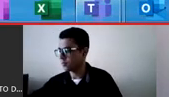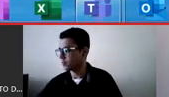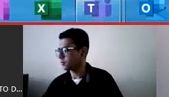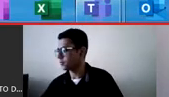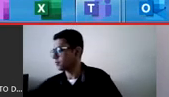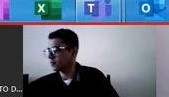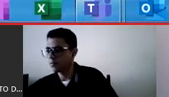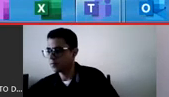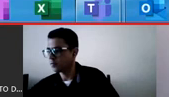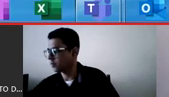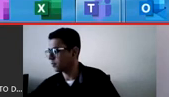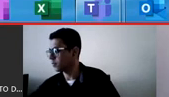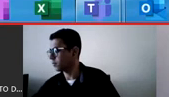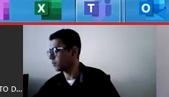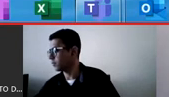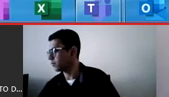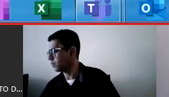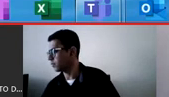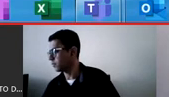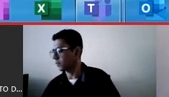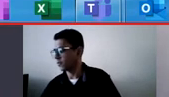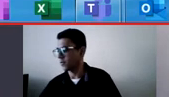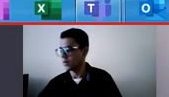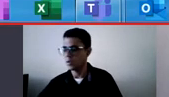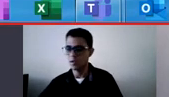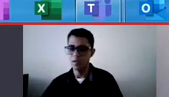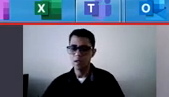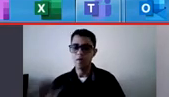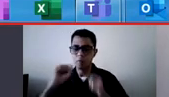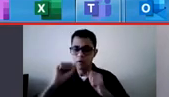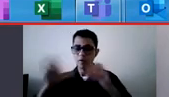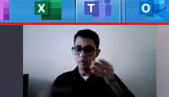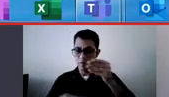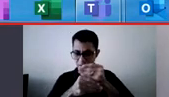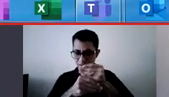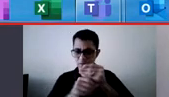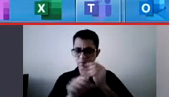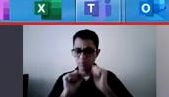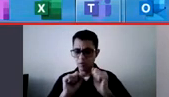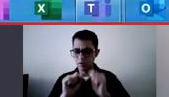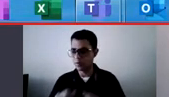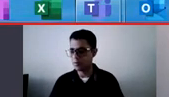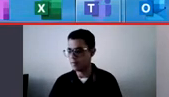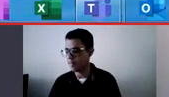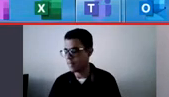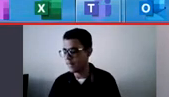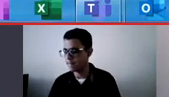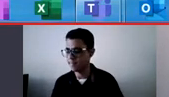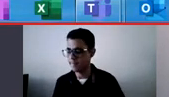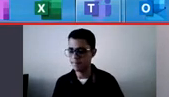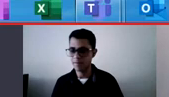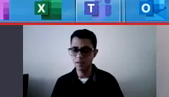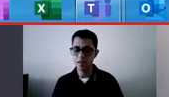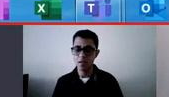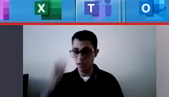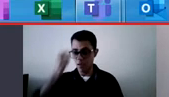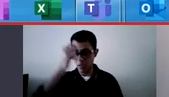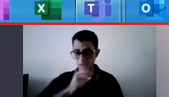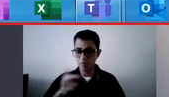Pronto. Alexandra, posso só fazer um comentário? Claro! Então, o que eu percebi